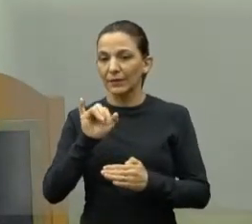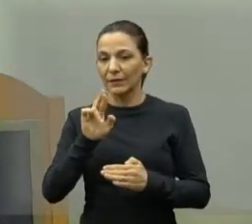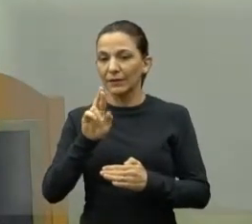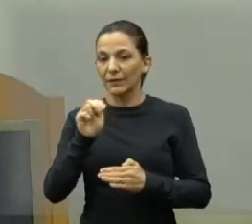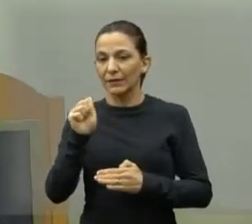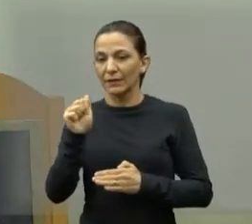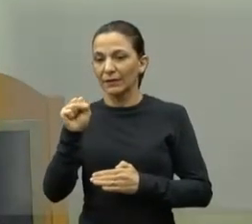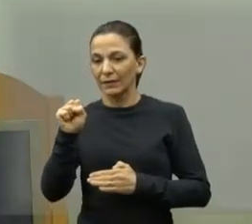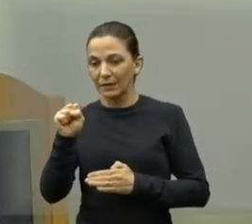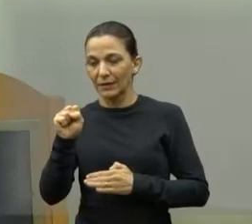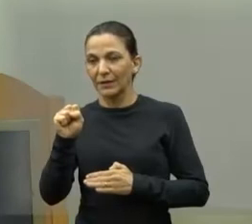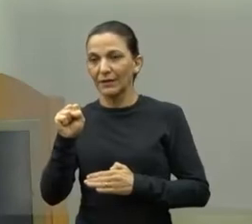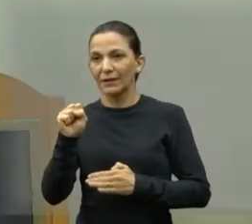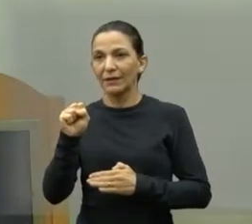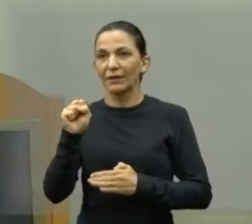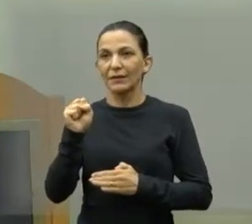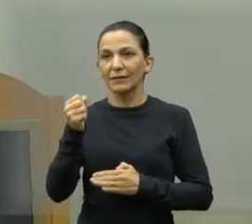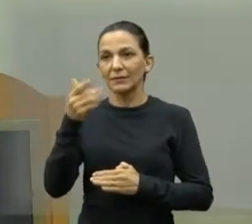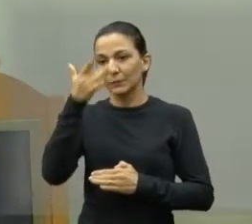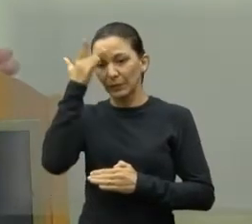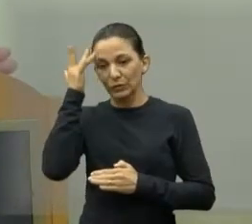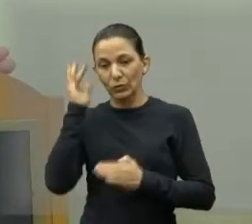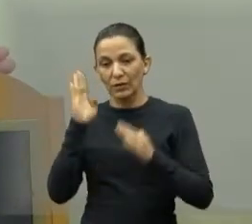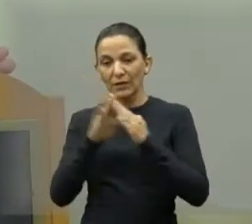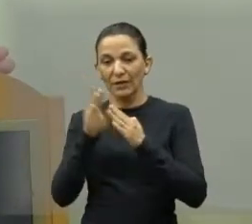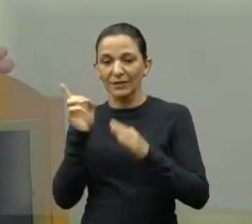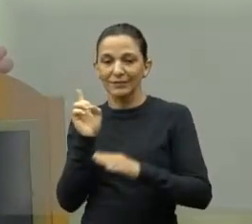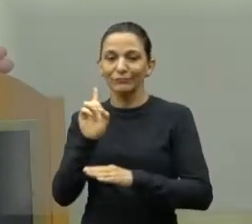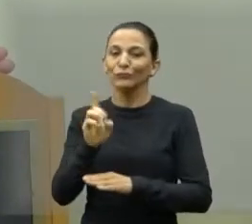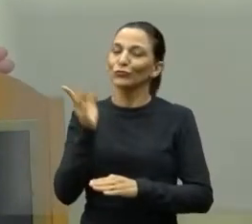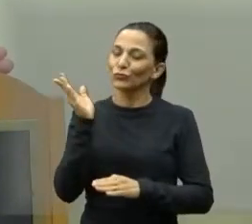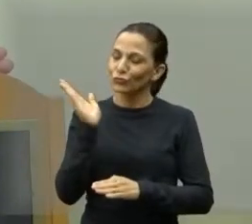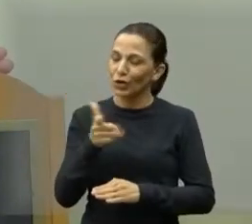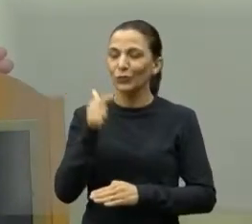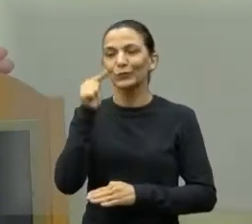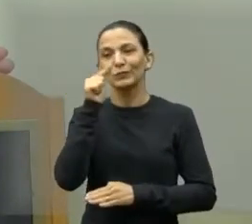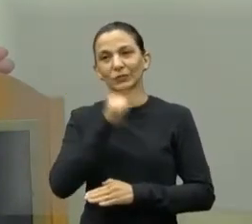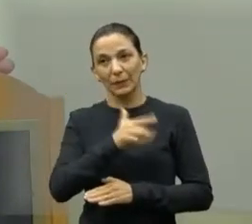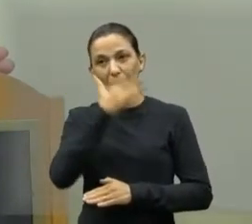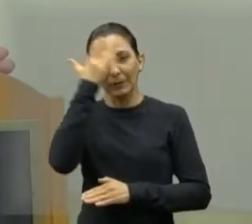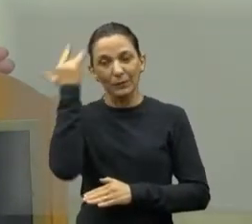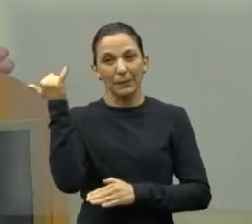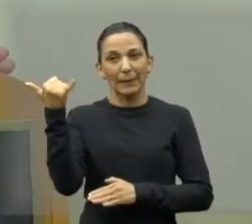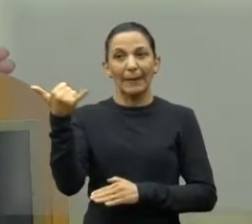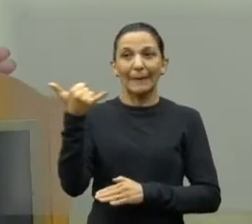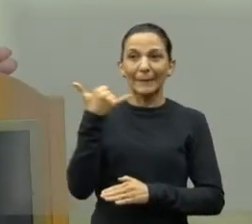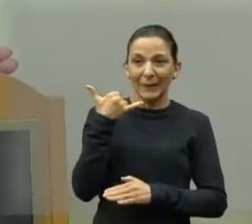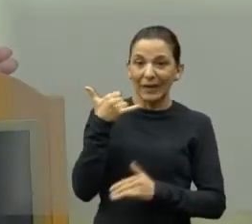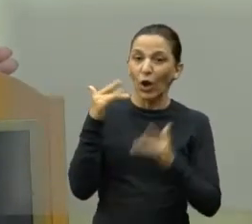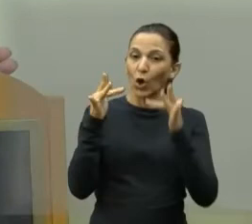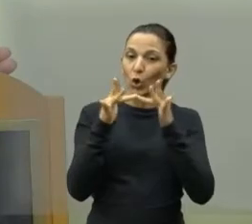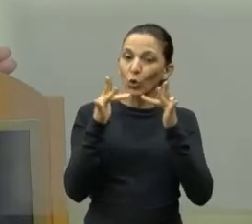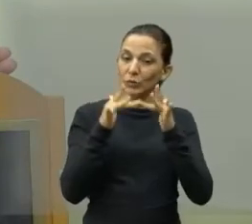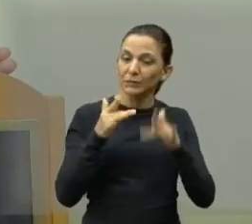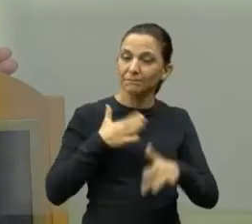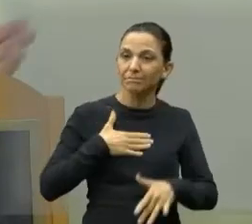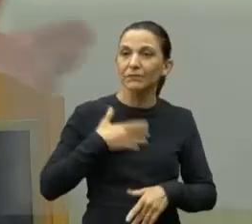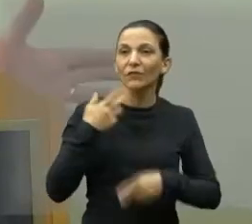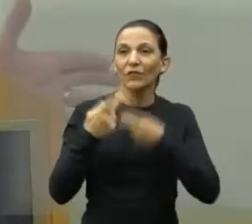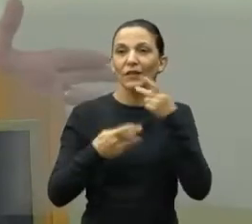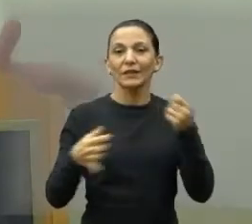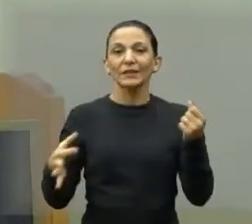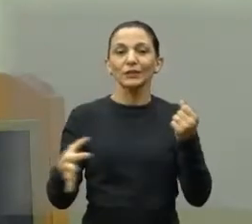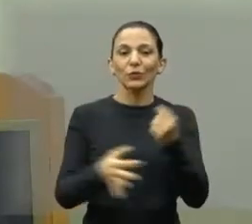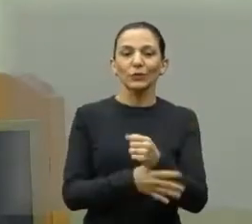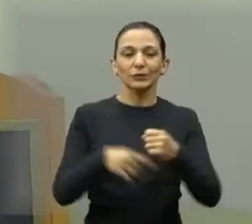lá, já estão habitando, já estão morando. E vários moradores me ligaram, me contactaram sobre a